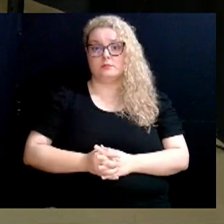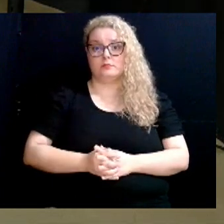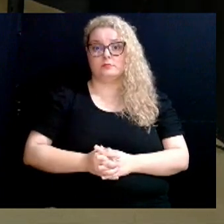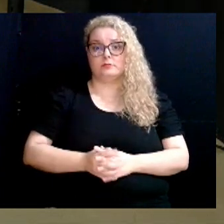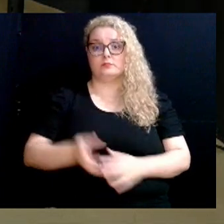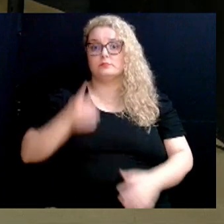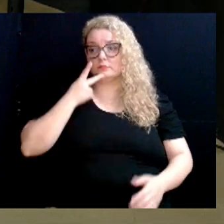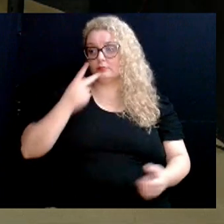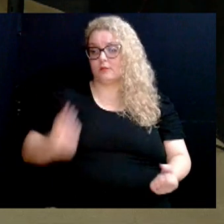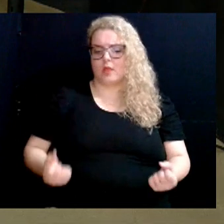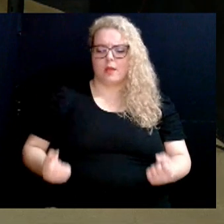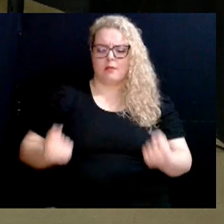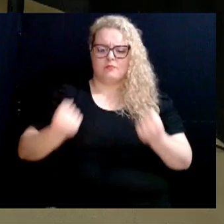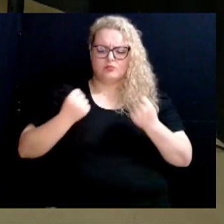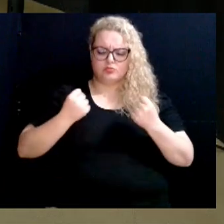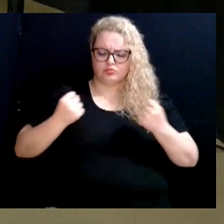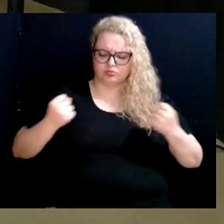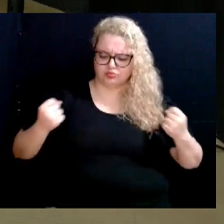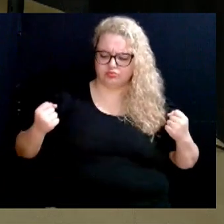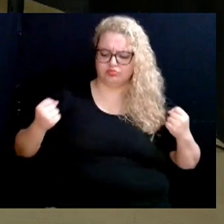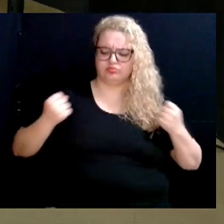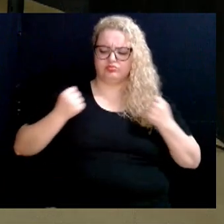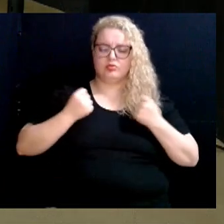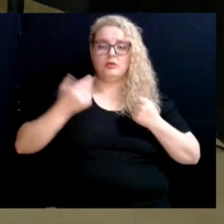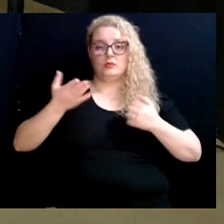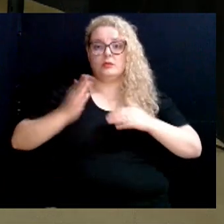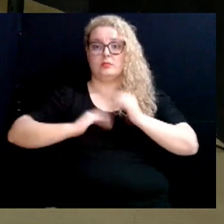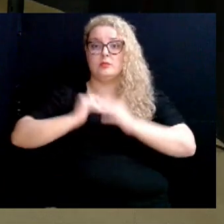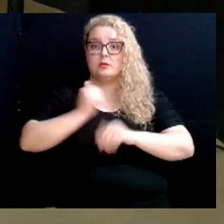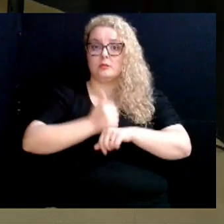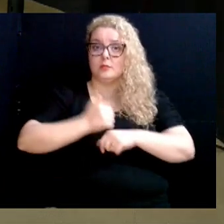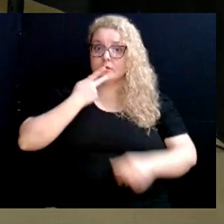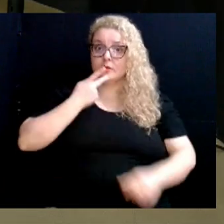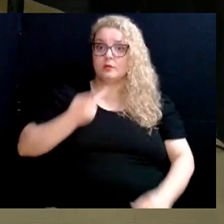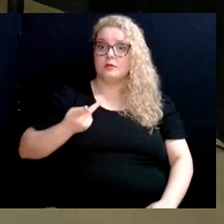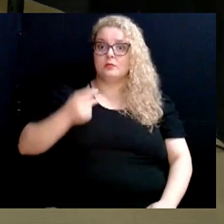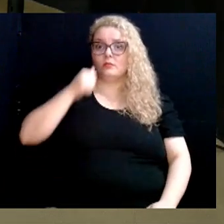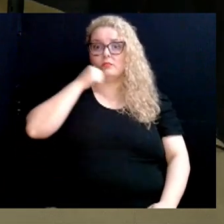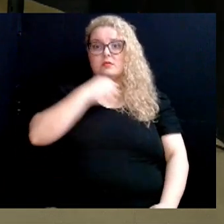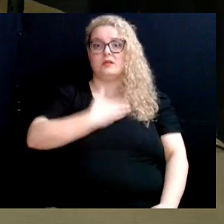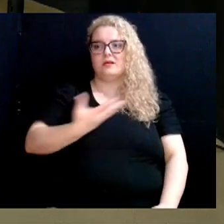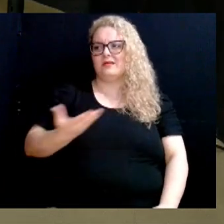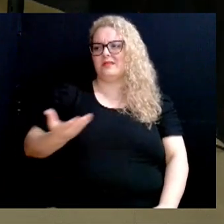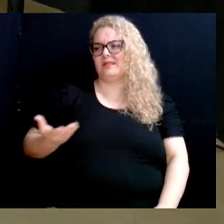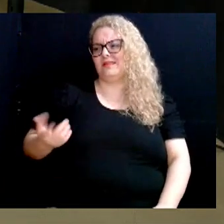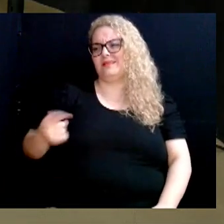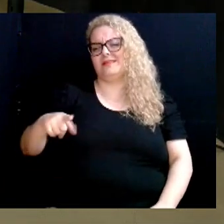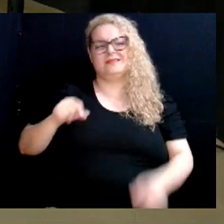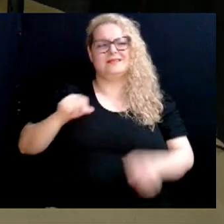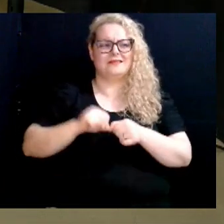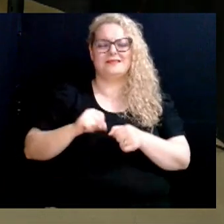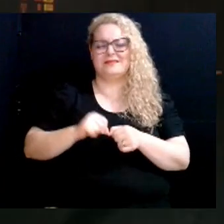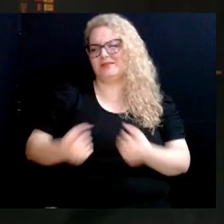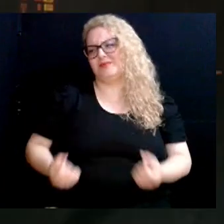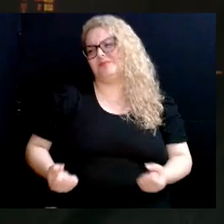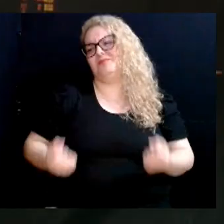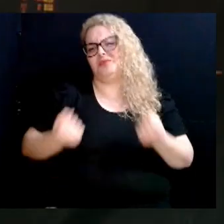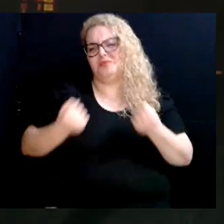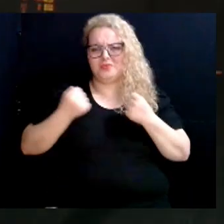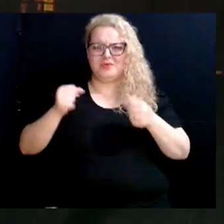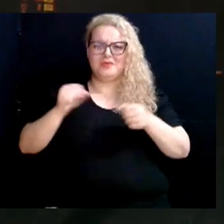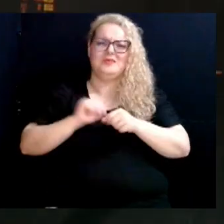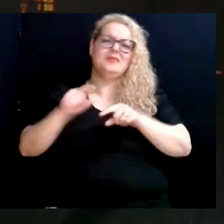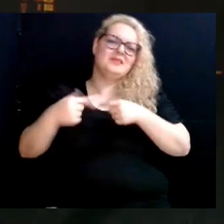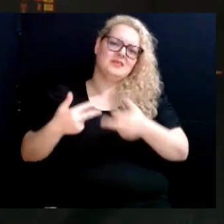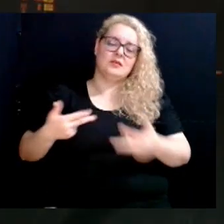musculação, você é um profissional que está falando tal, mas às vezes um amigo vai falar, mas você vai ficar fazendo isso? Vamos fazer outra coisa